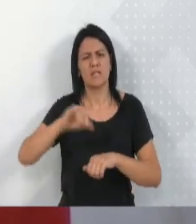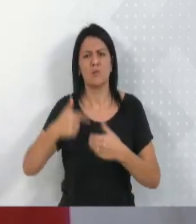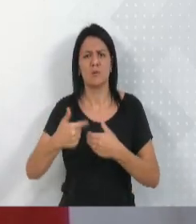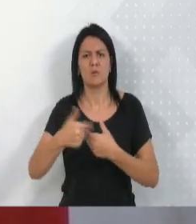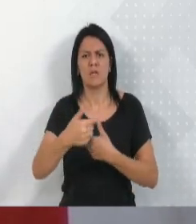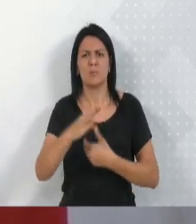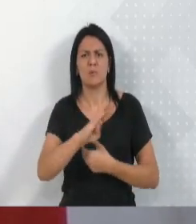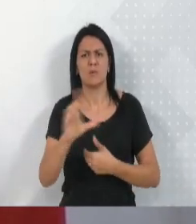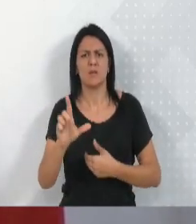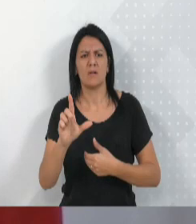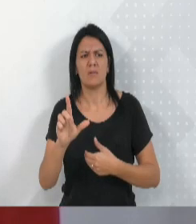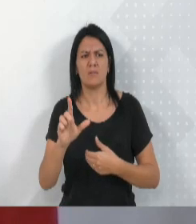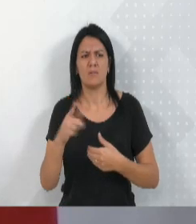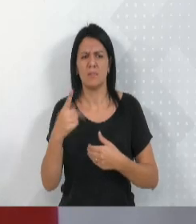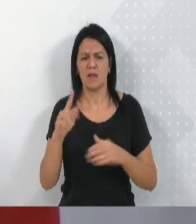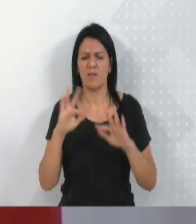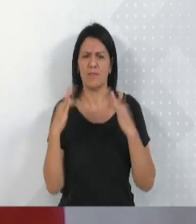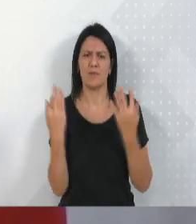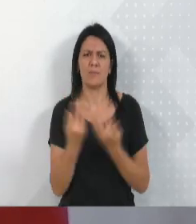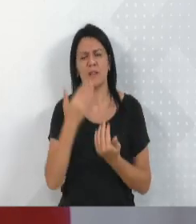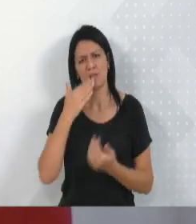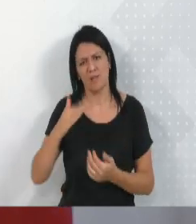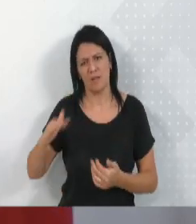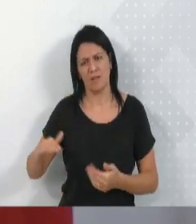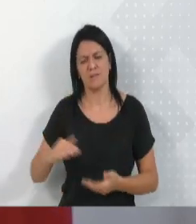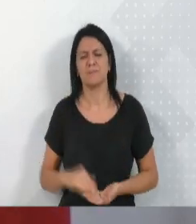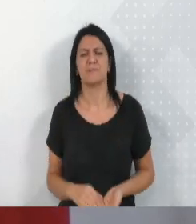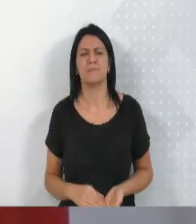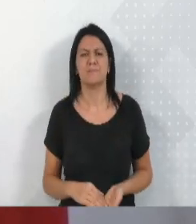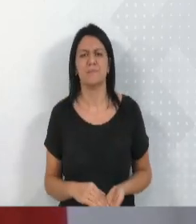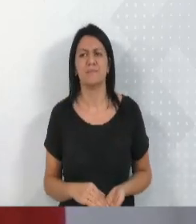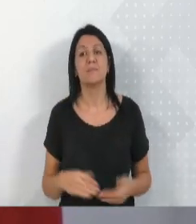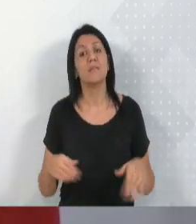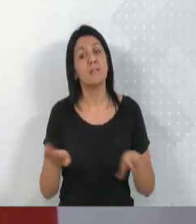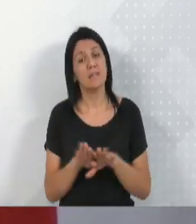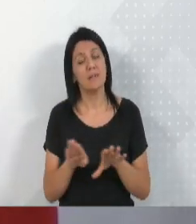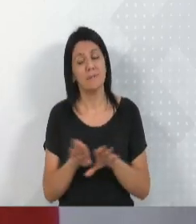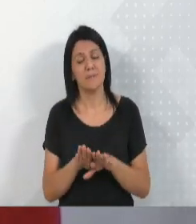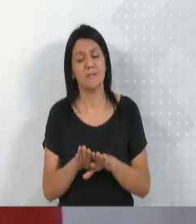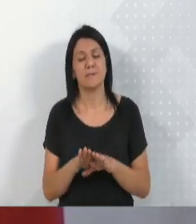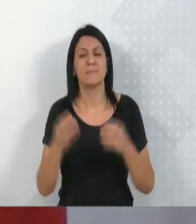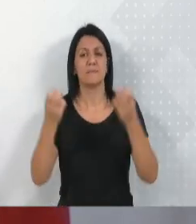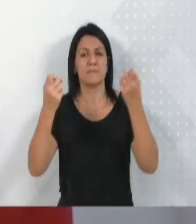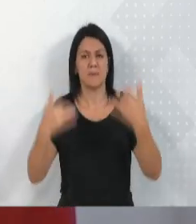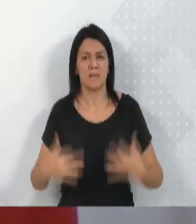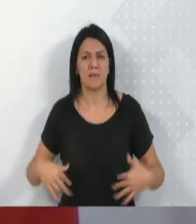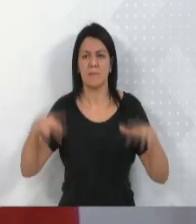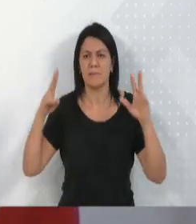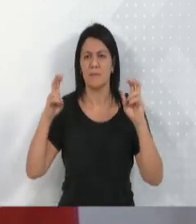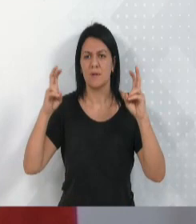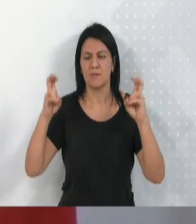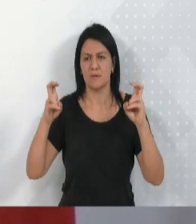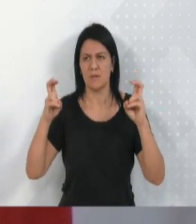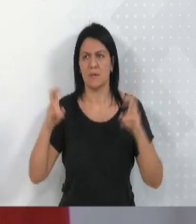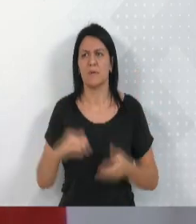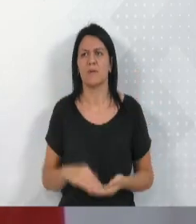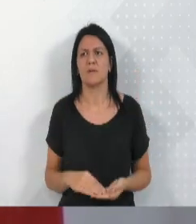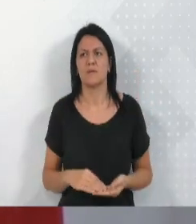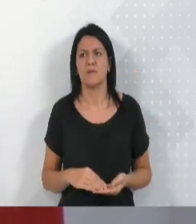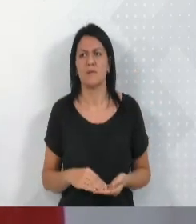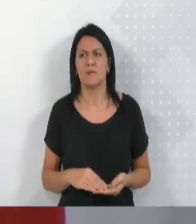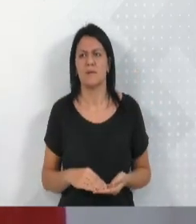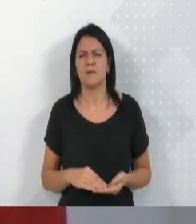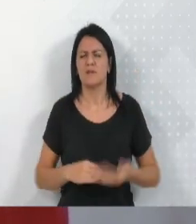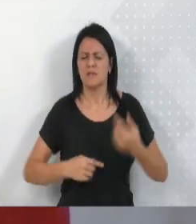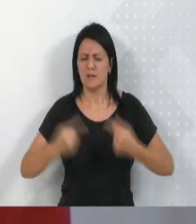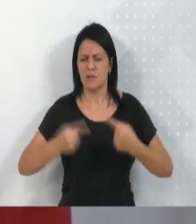família e para as nossas crianças. Também não poderia deixar de comentar a respeito do tema, que já foi um pouco